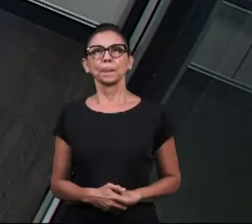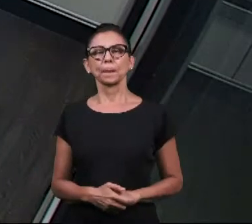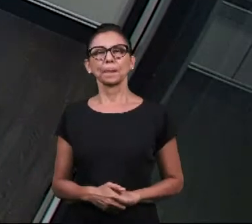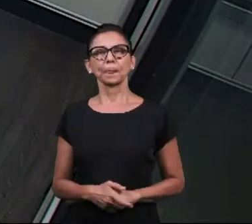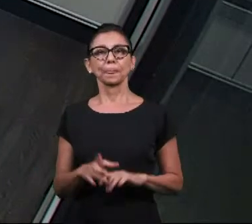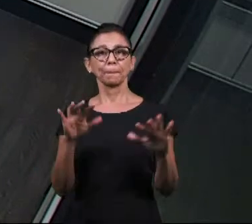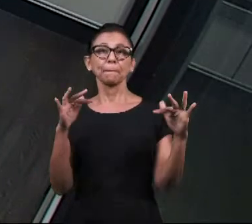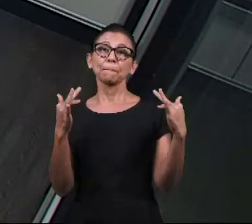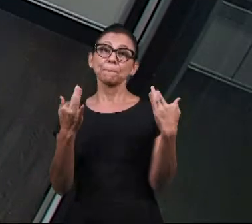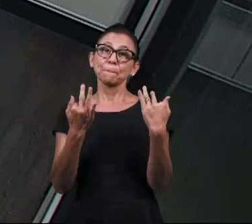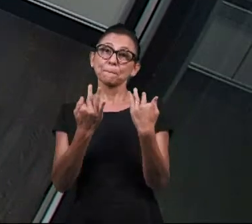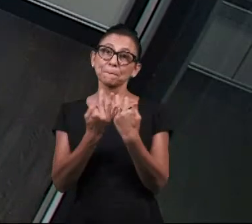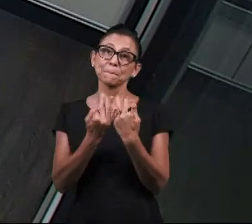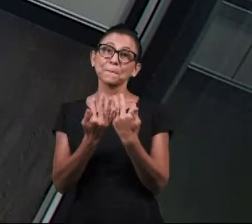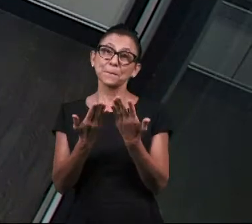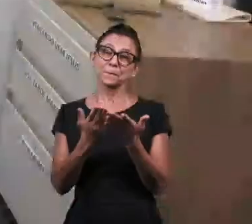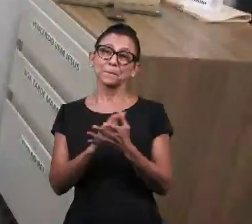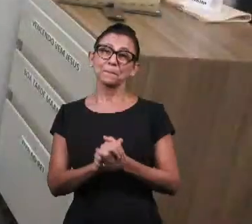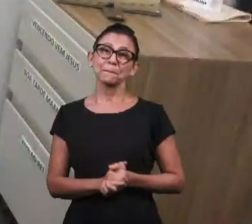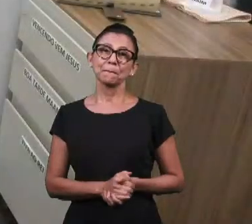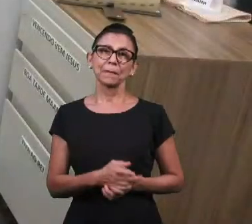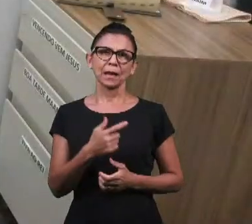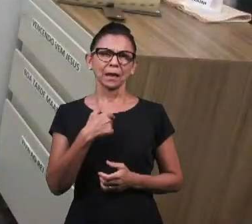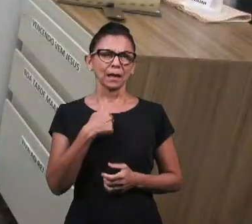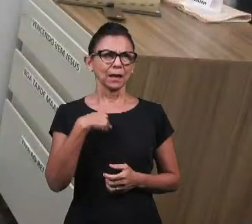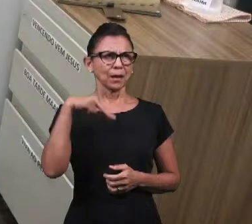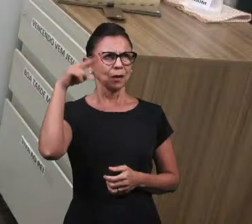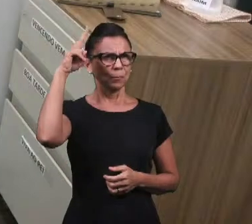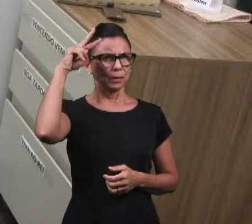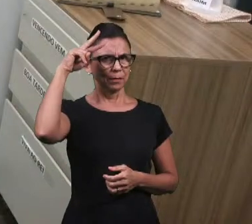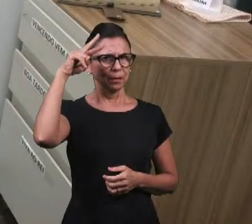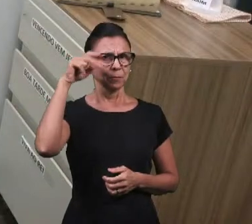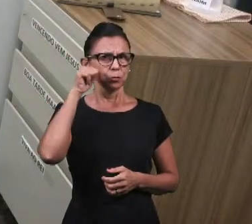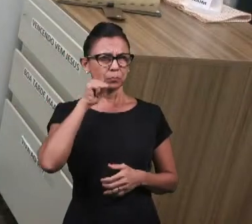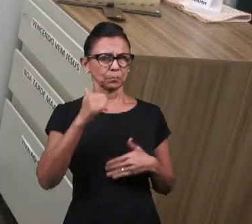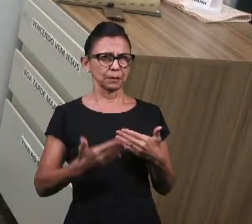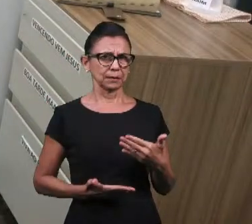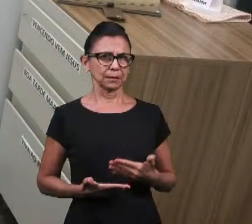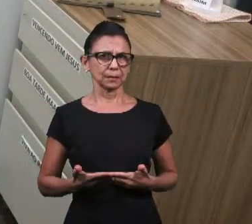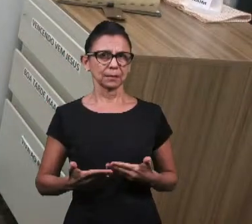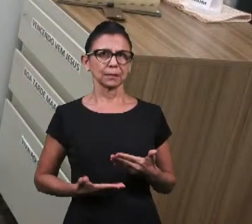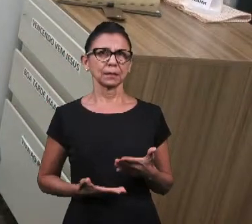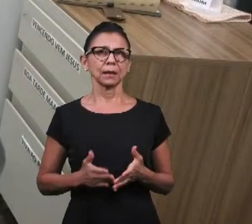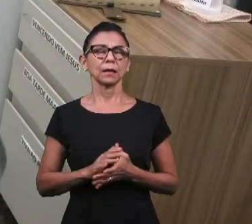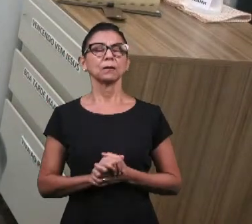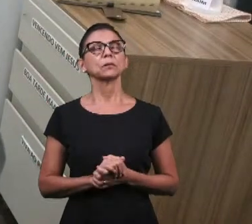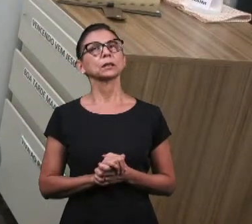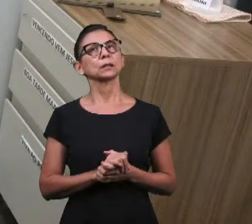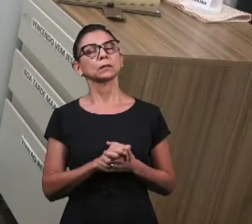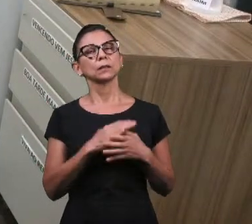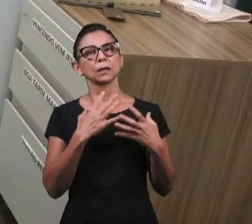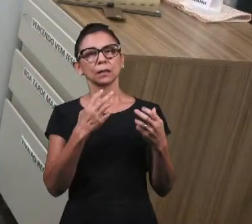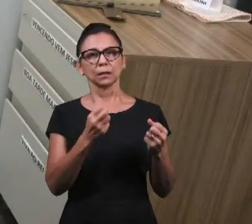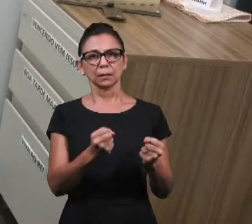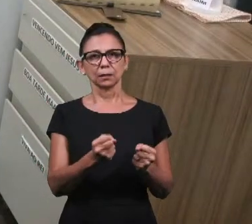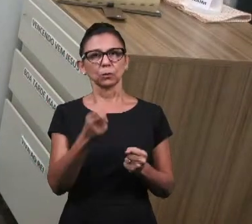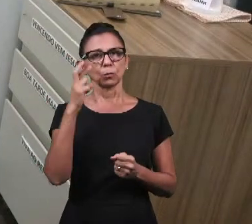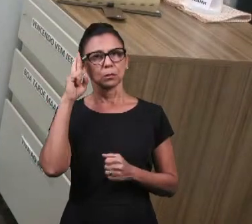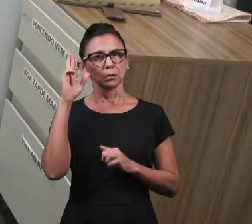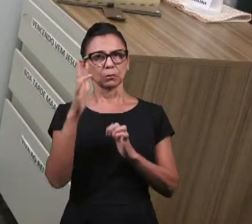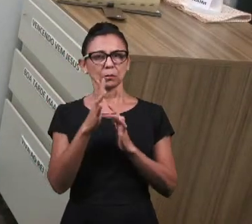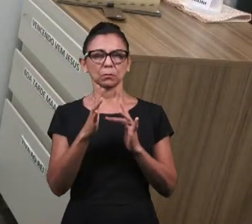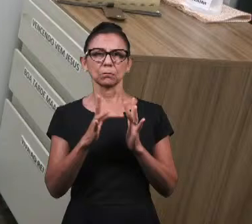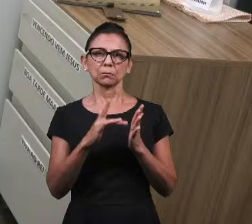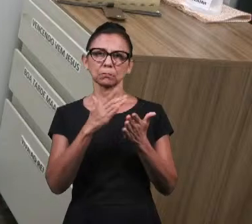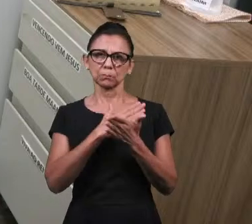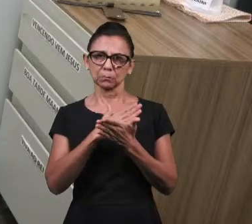experiências que nós temos com a família. Eu me lembro de uma irmã e ela se converteu e começou a caminhar na